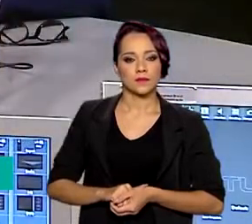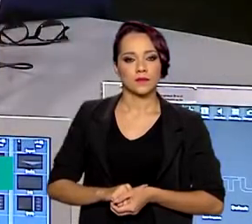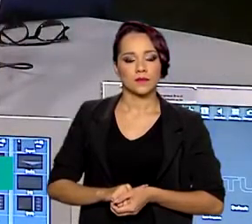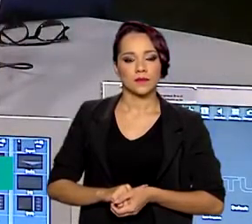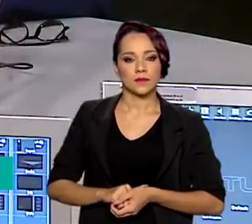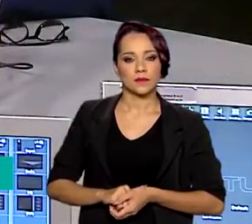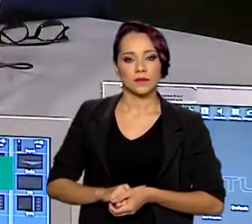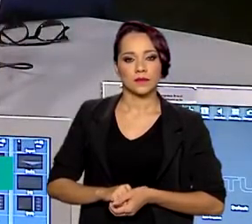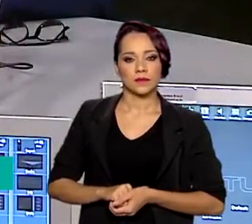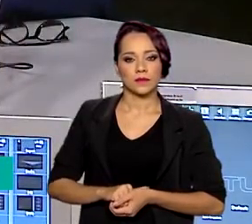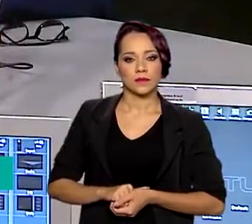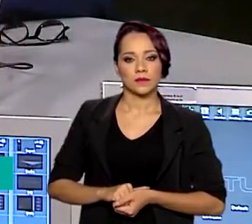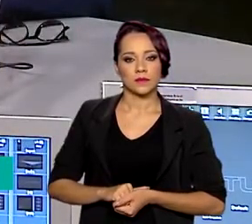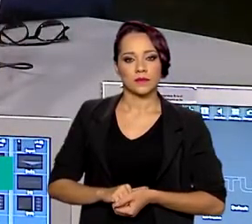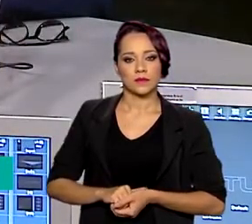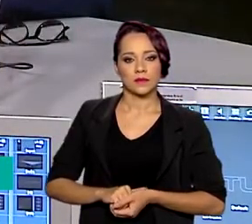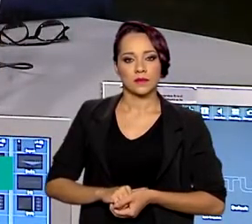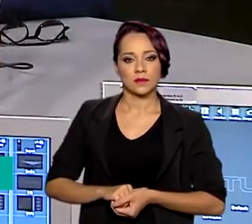Costa.